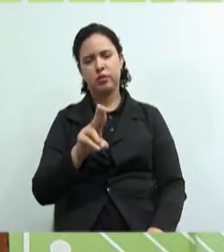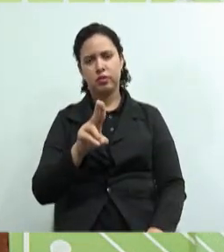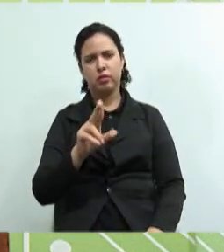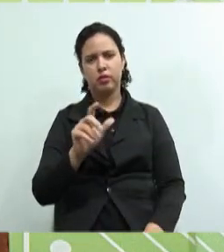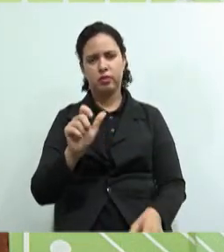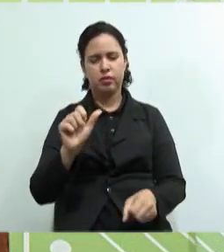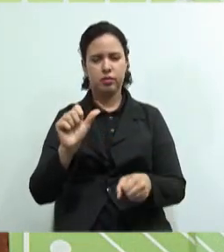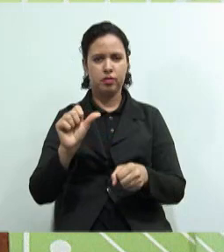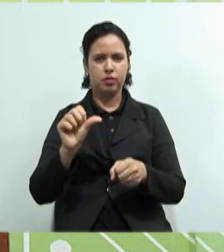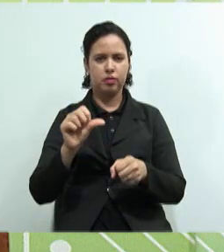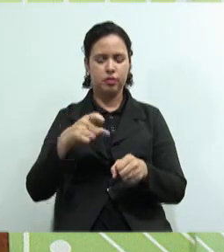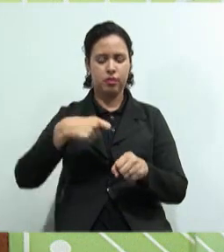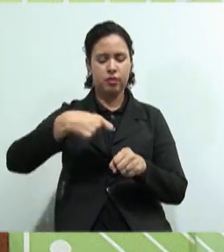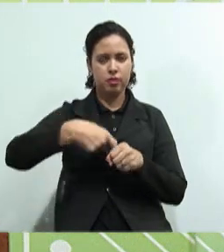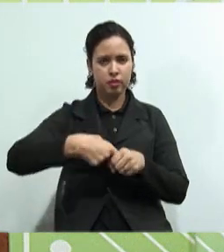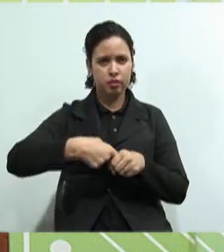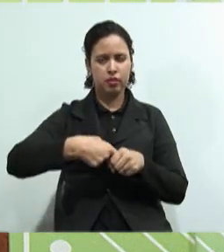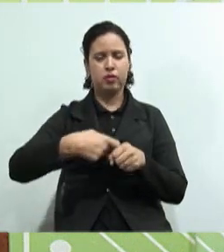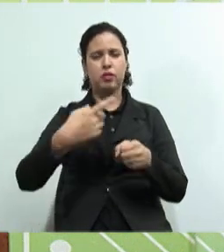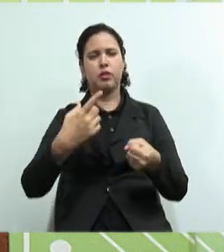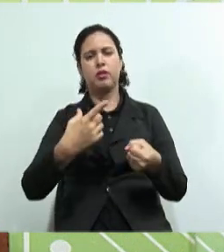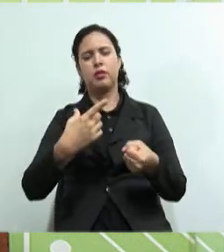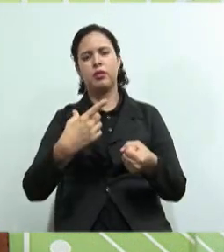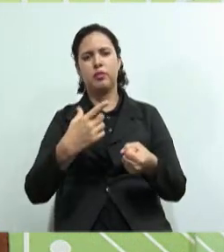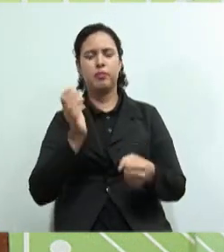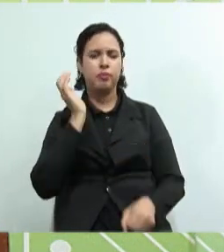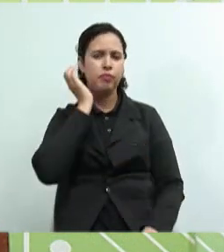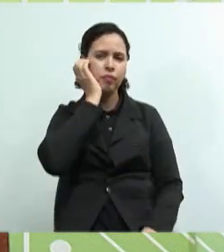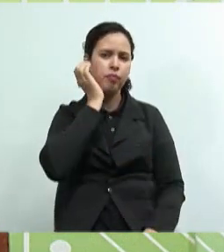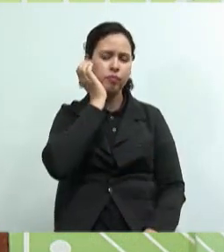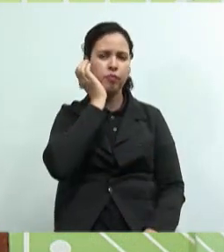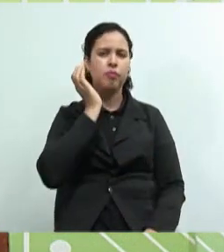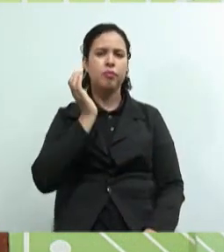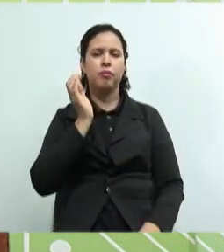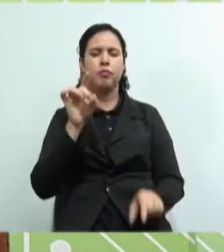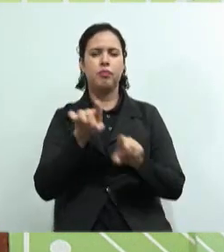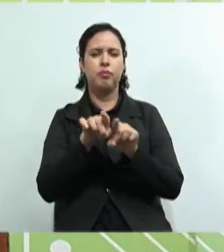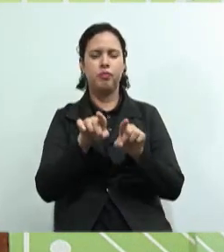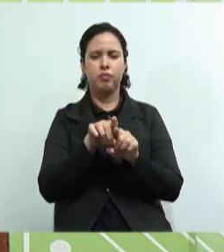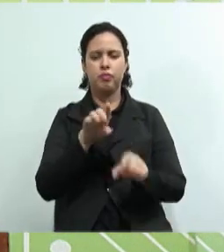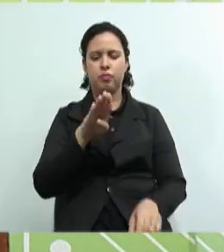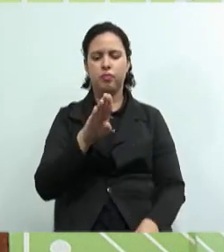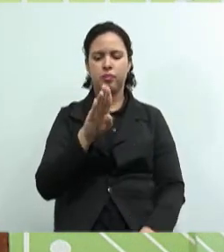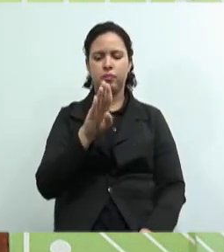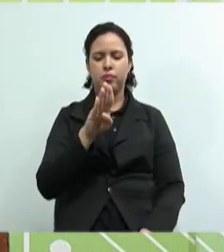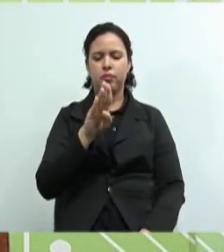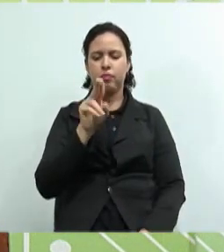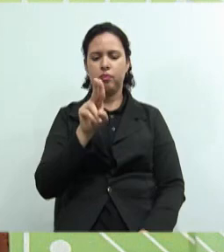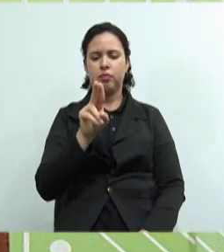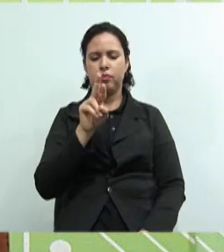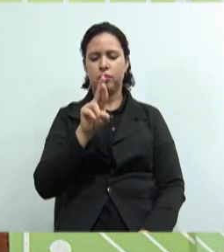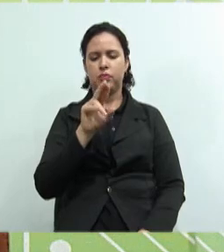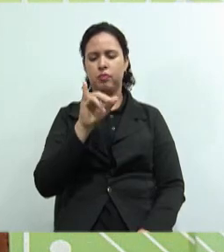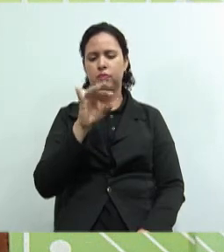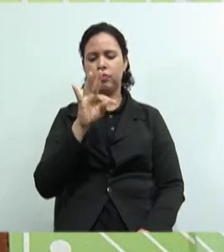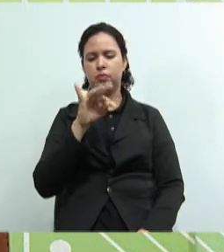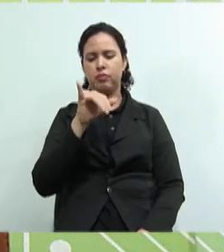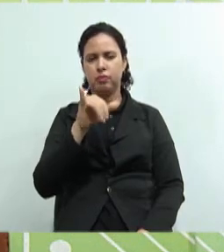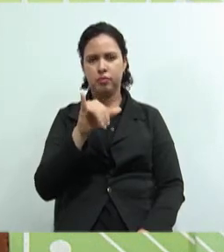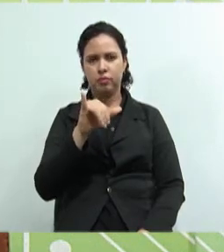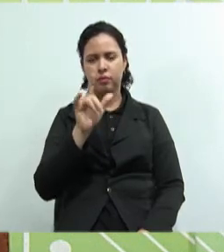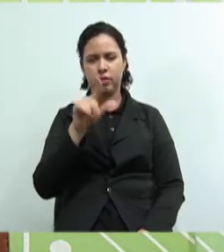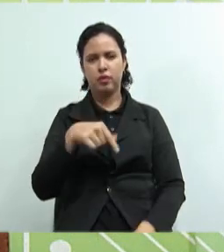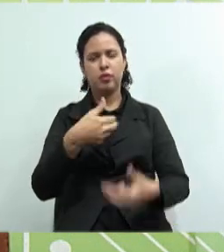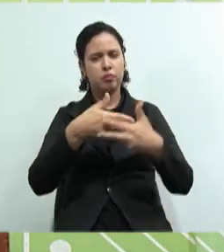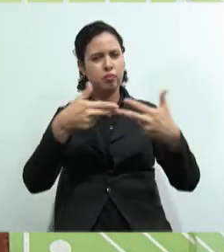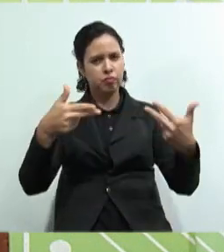o açaí, o buriti. Então ela vai desenvolver uma linha de produtos que está ligada a esses produtos